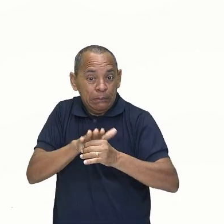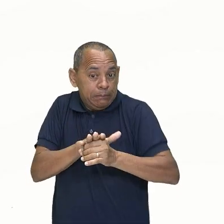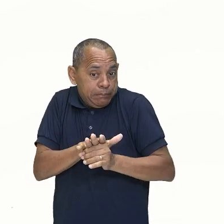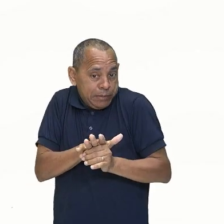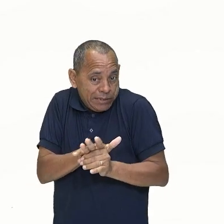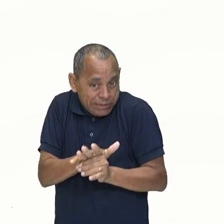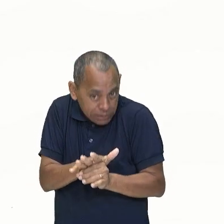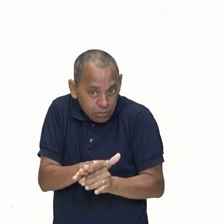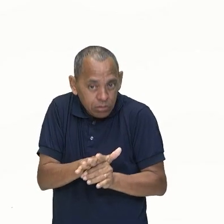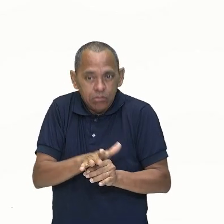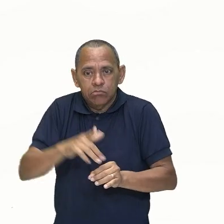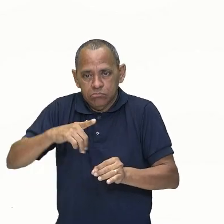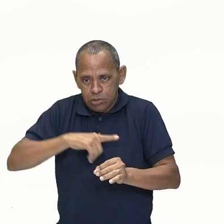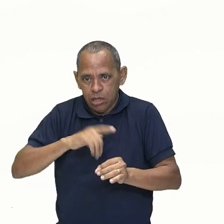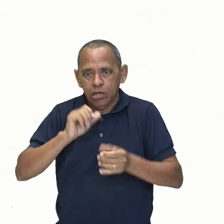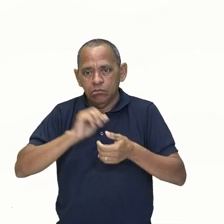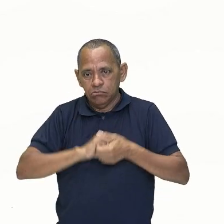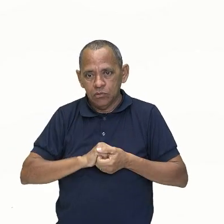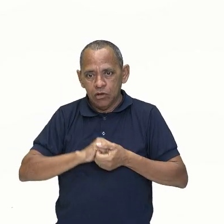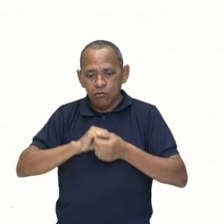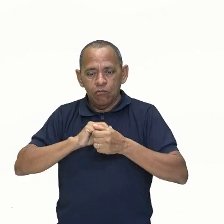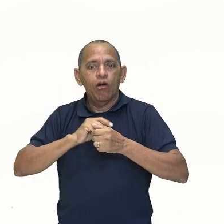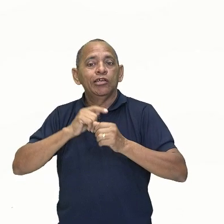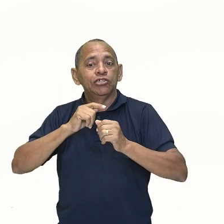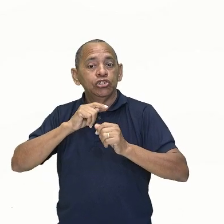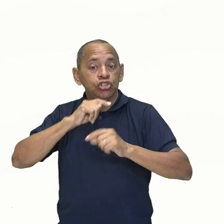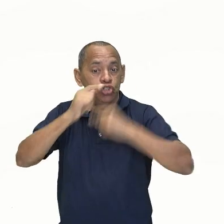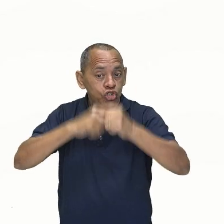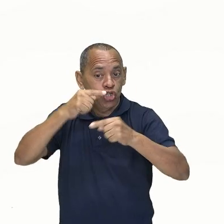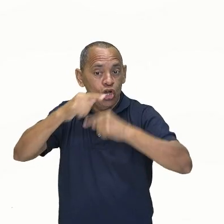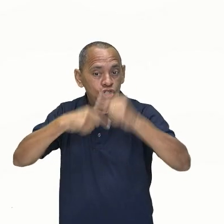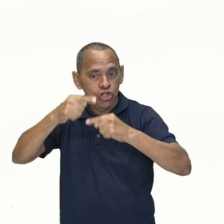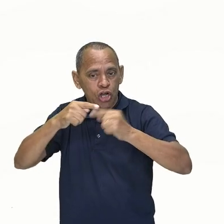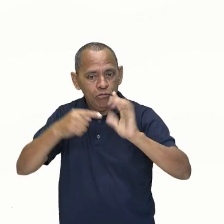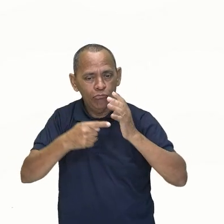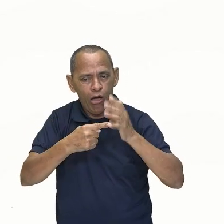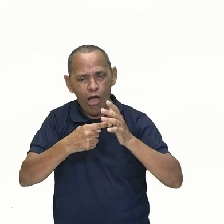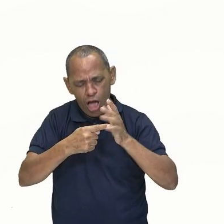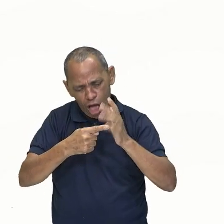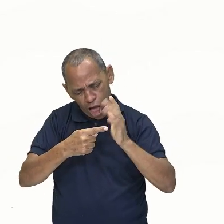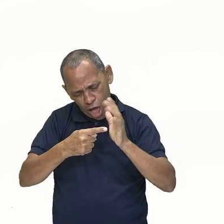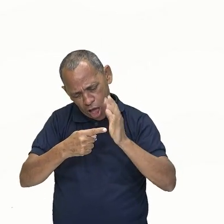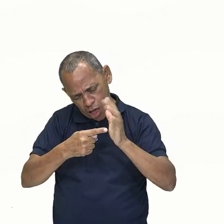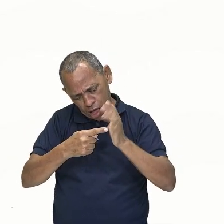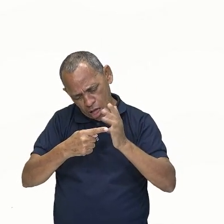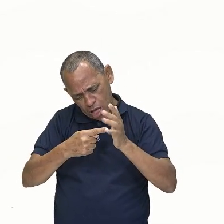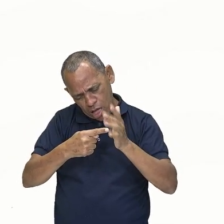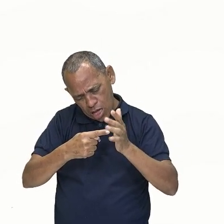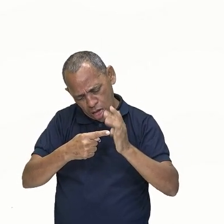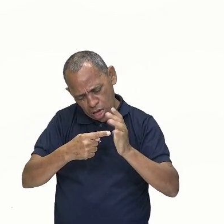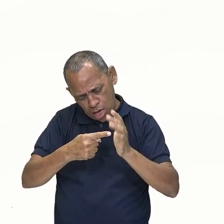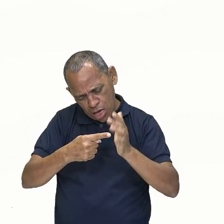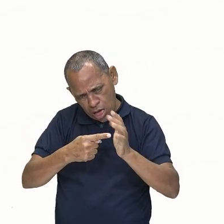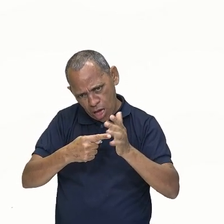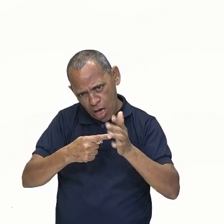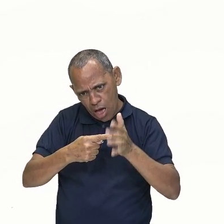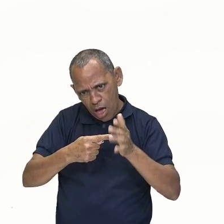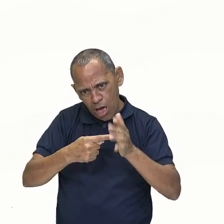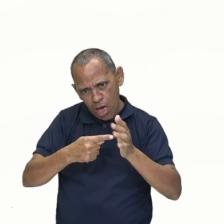sob pressão, faz girar uma turbina, né? Onde está aqui a nossa turbina aqui,